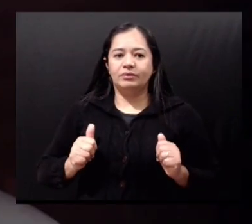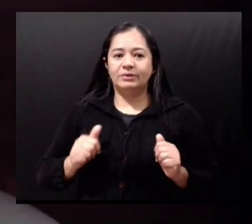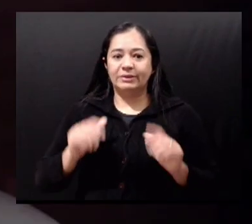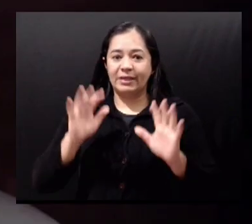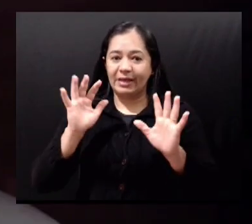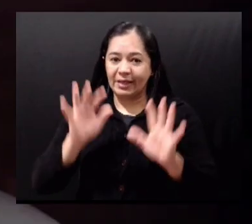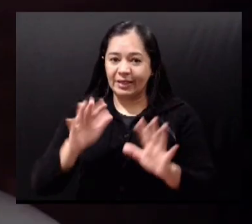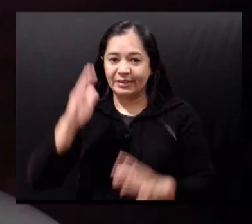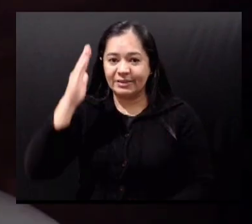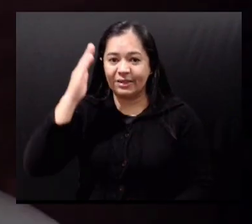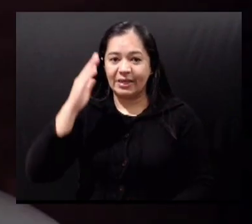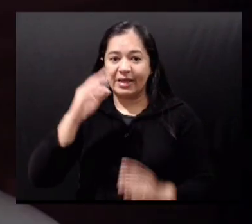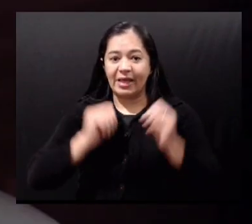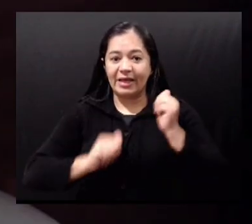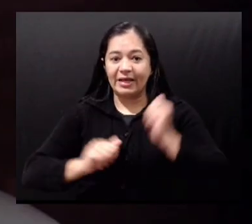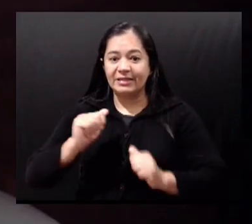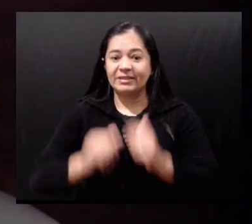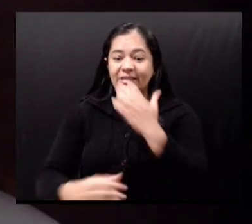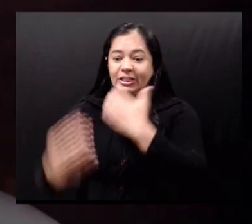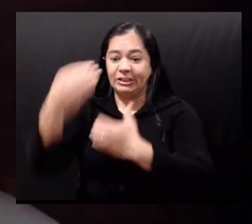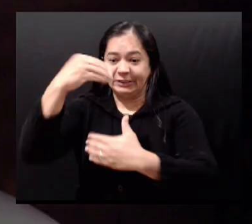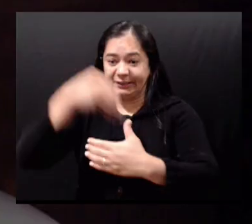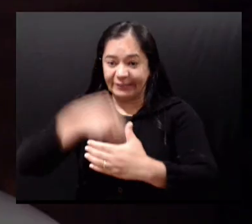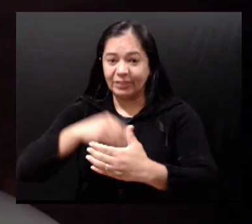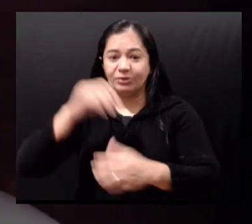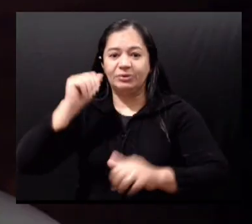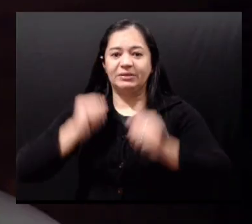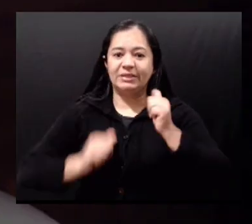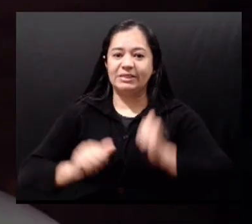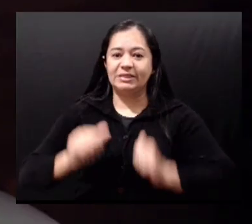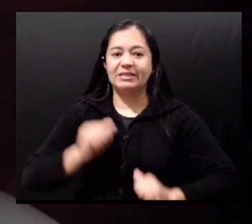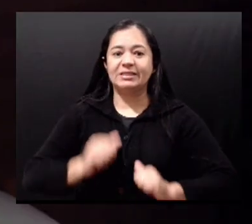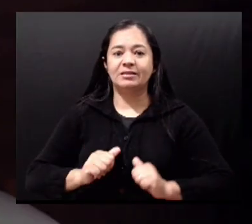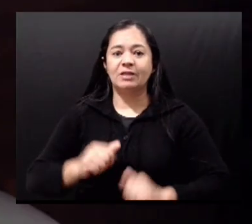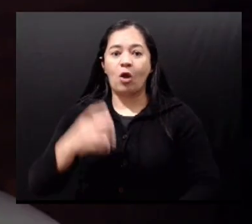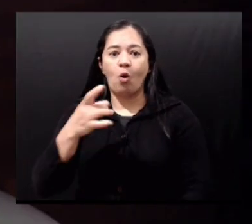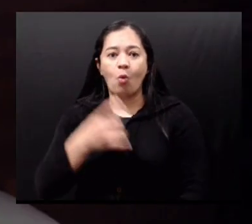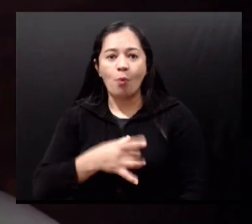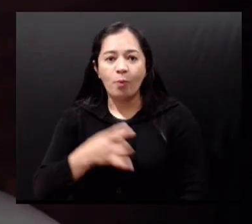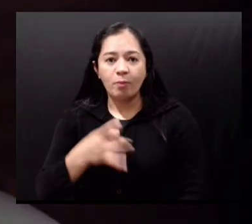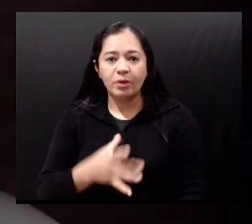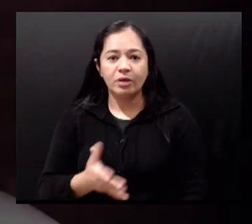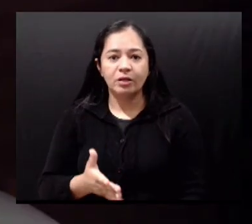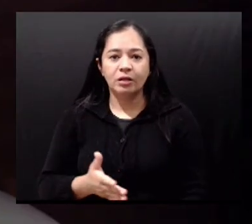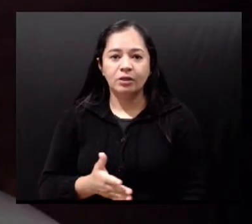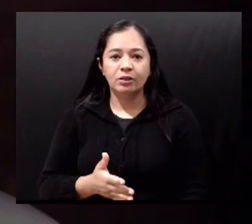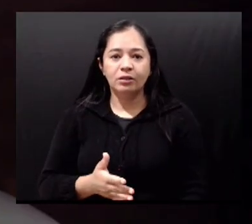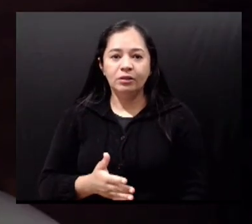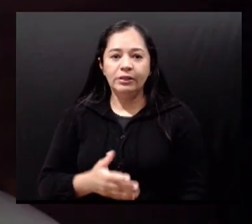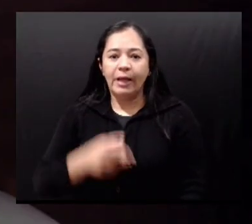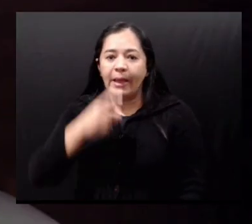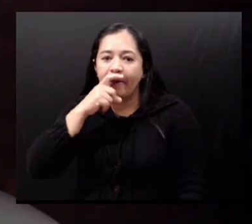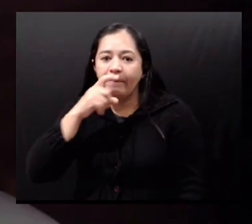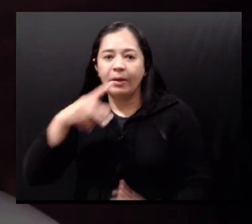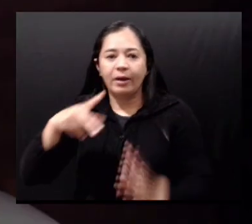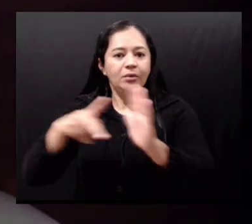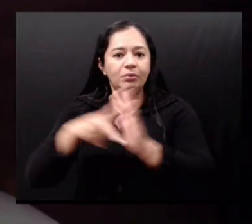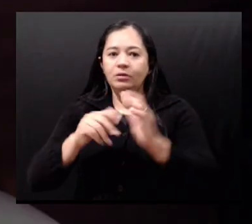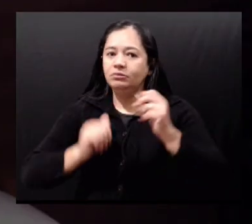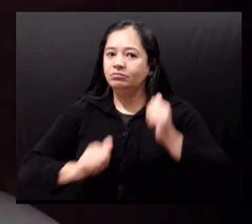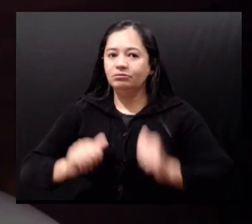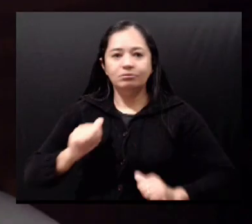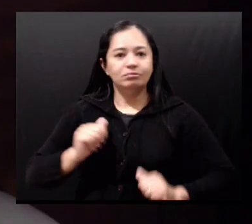ansiedade, né. Nossa, mais Então é essa o agora. medo, como eu falei, o Aham. medo é o É pai o da pai da ansiedade. ansiedade. É a Então a ansiedade da ansiedade é uma